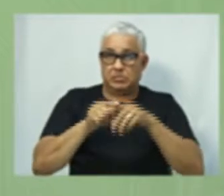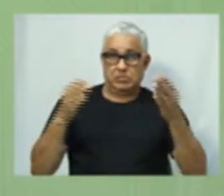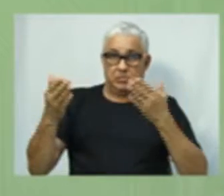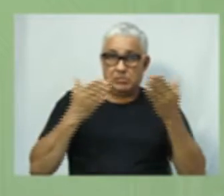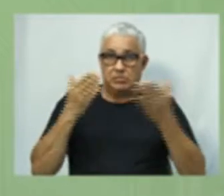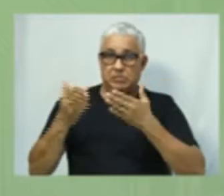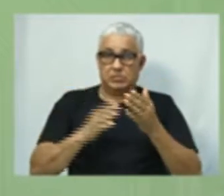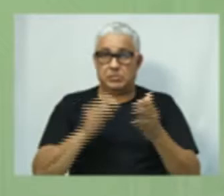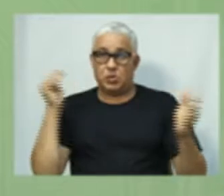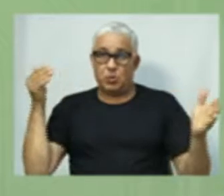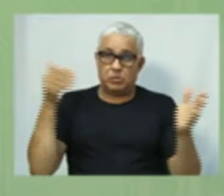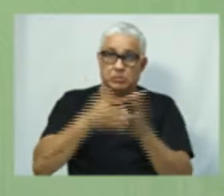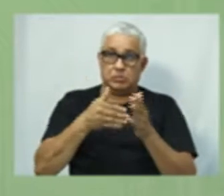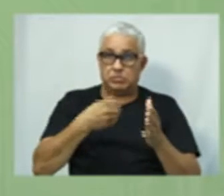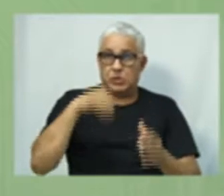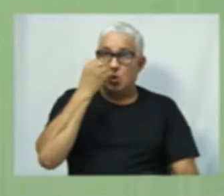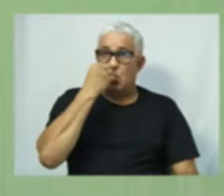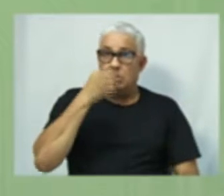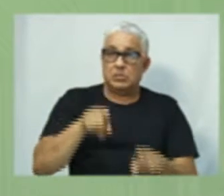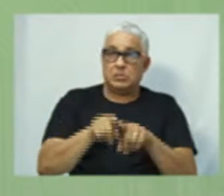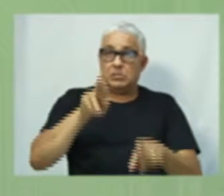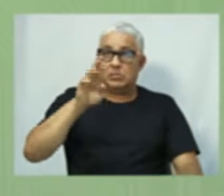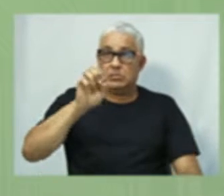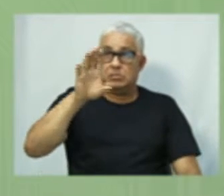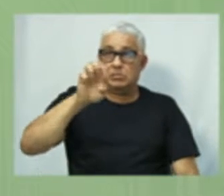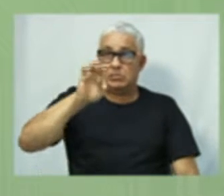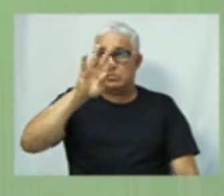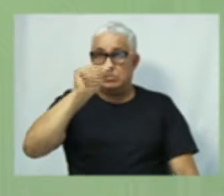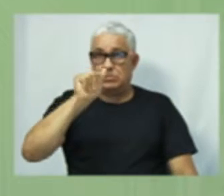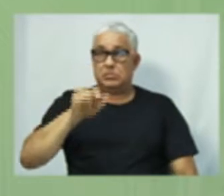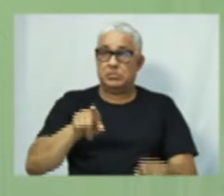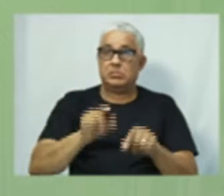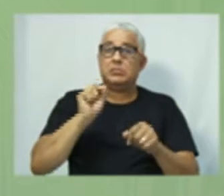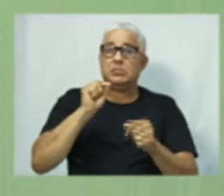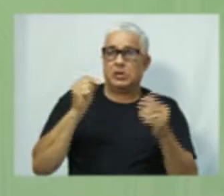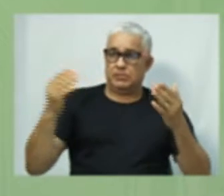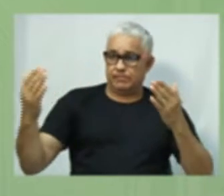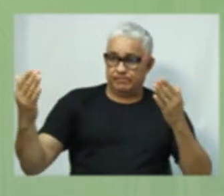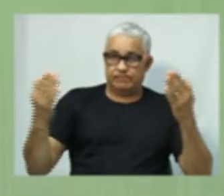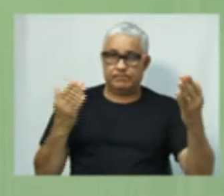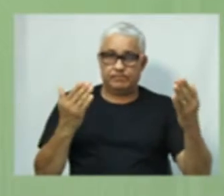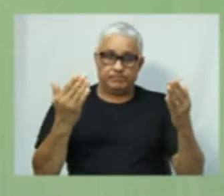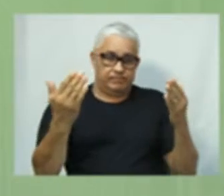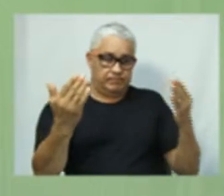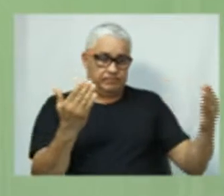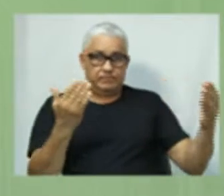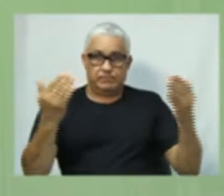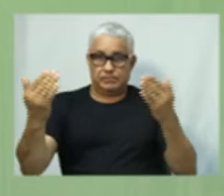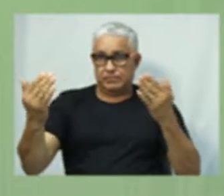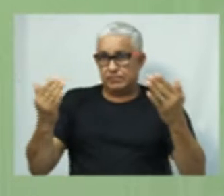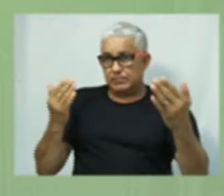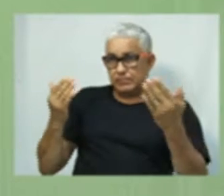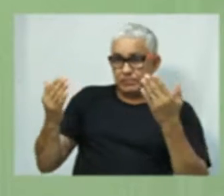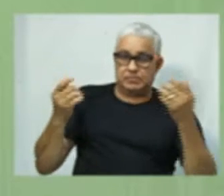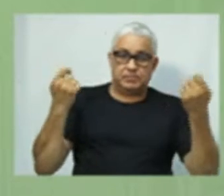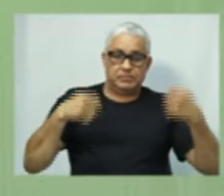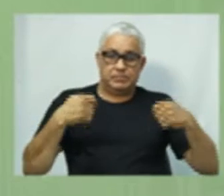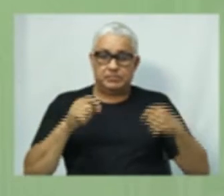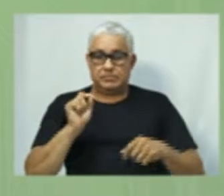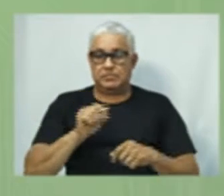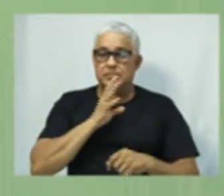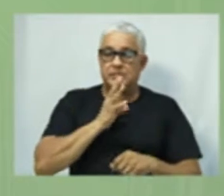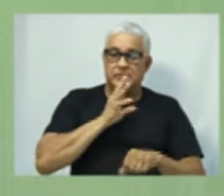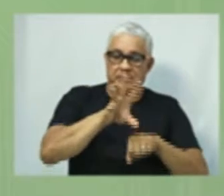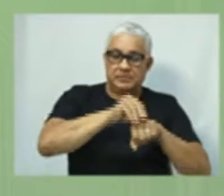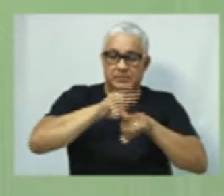os últimos lucros, últimas receitas, fazemos o quê? Uma comparação entre os lucros. Então, se faz necessário um